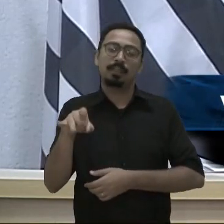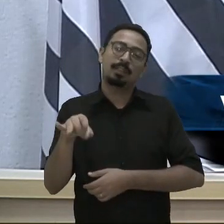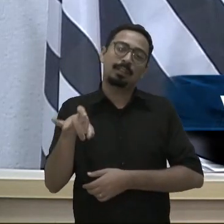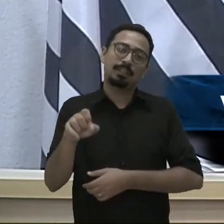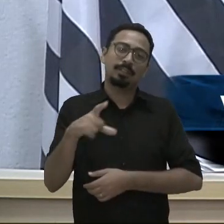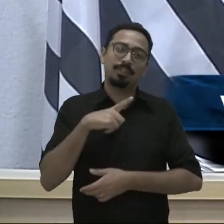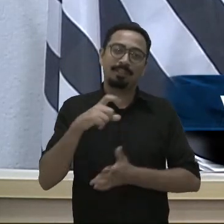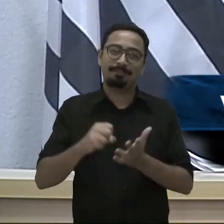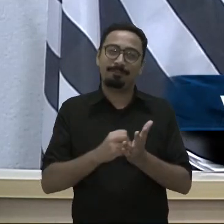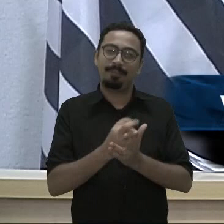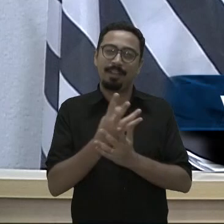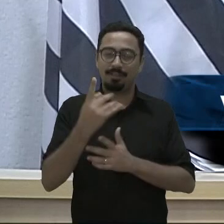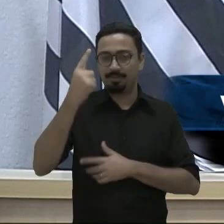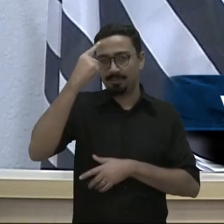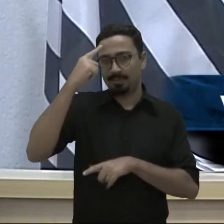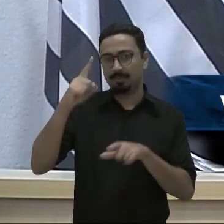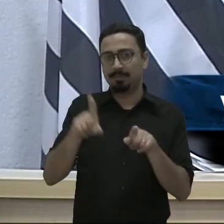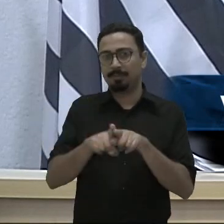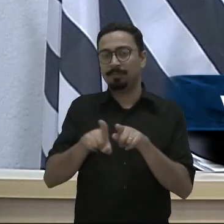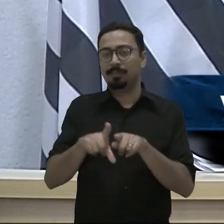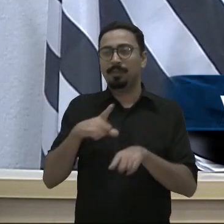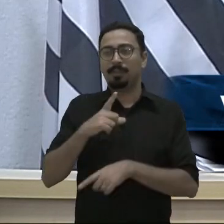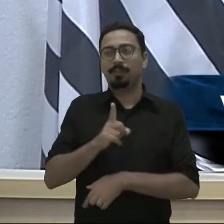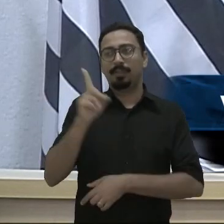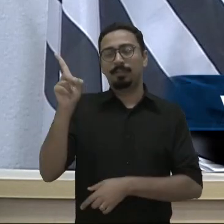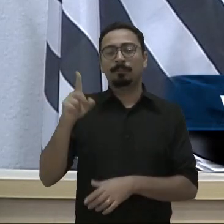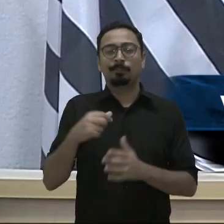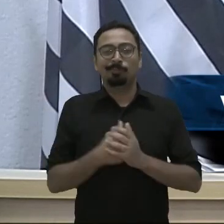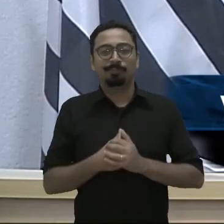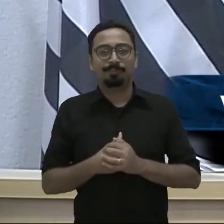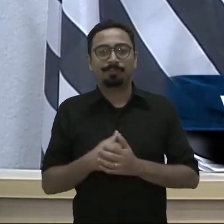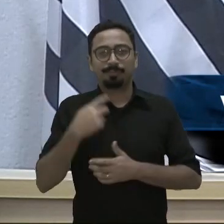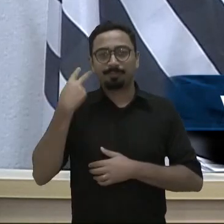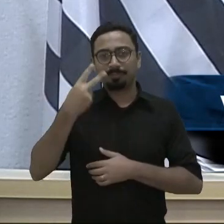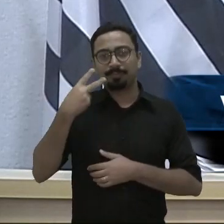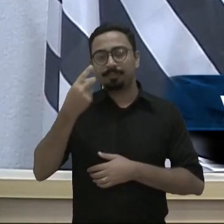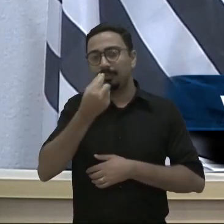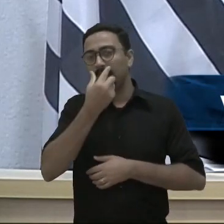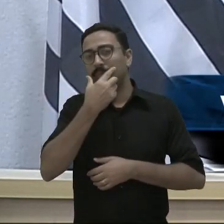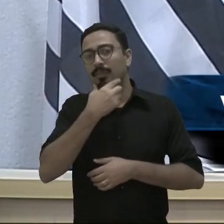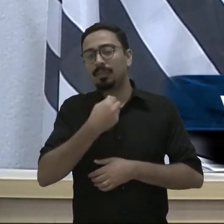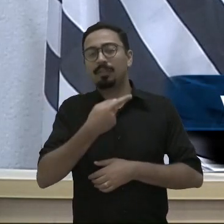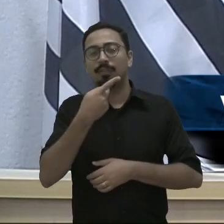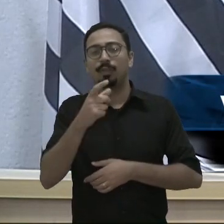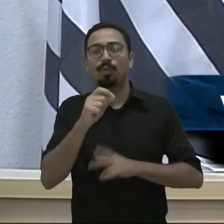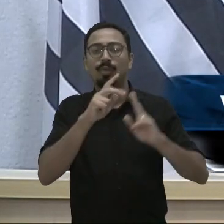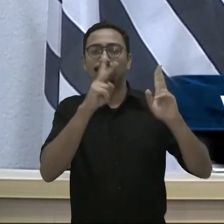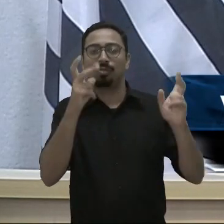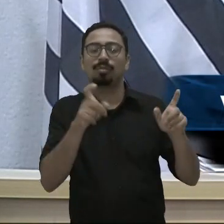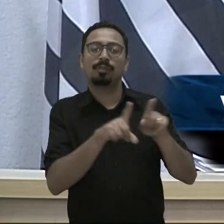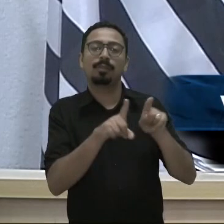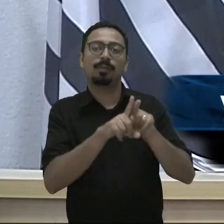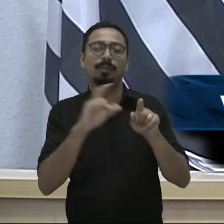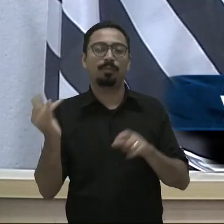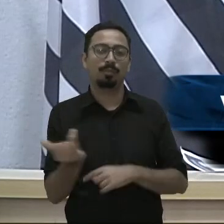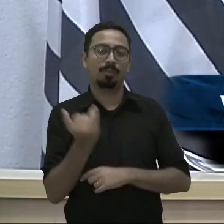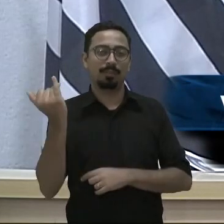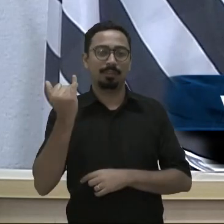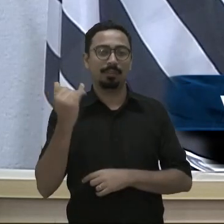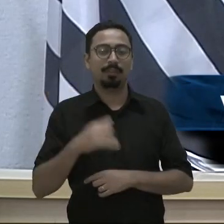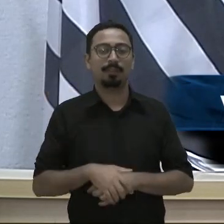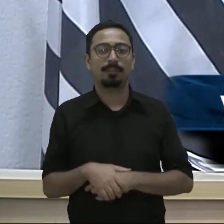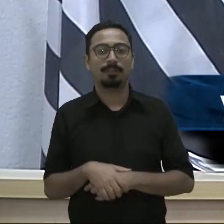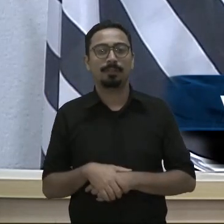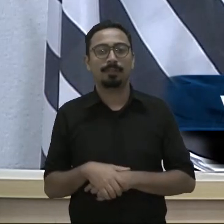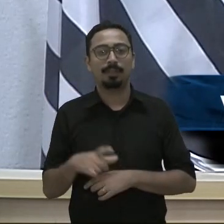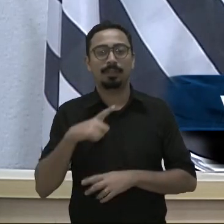muitas as reflexões levantadas lá, né? E o vereador Serginho falou também da questão do quanto que é importante